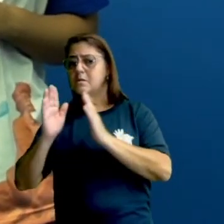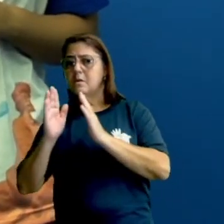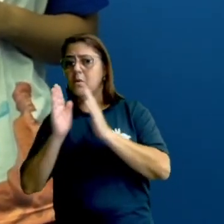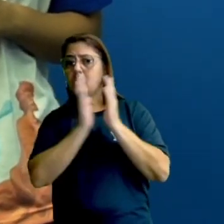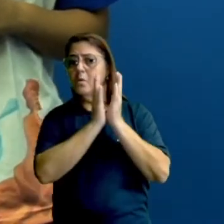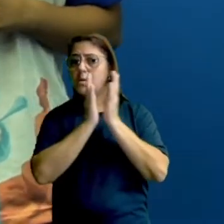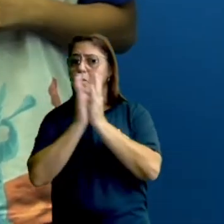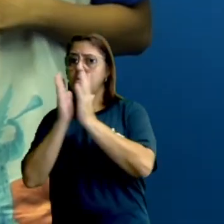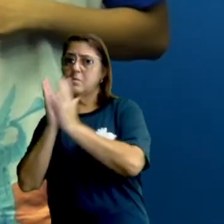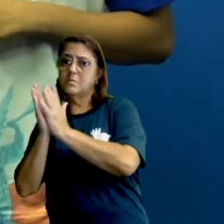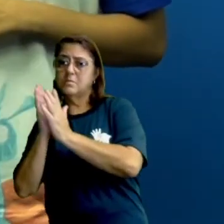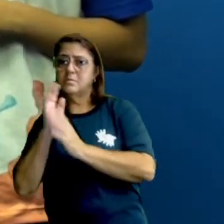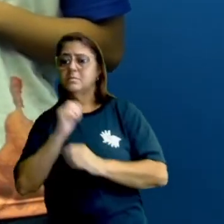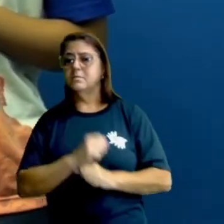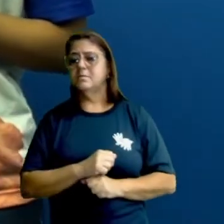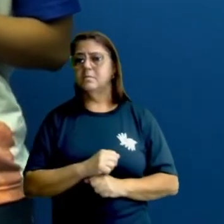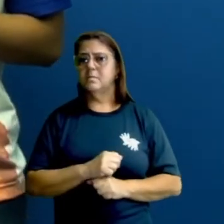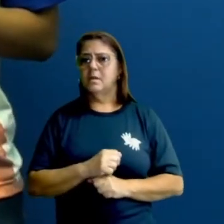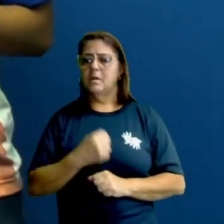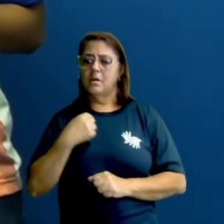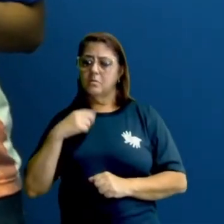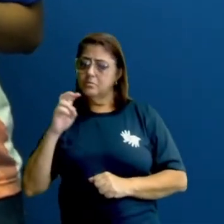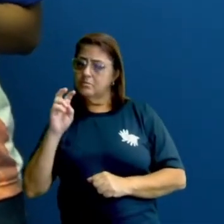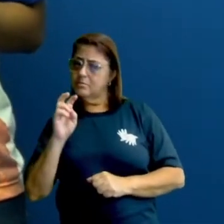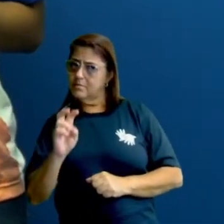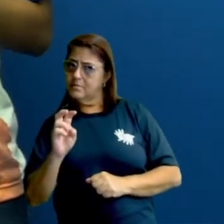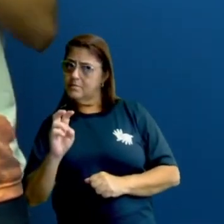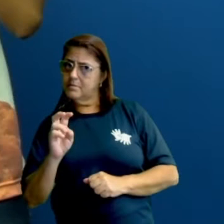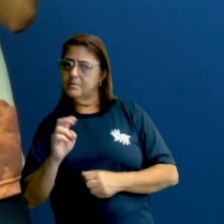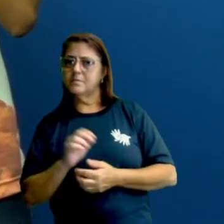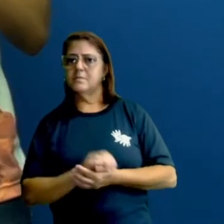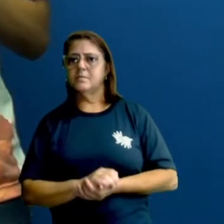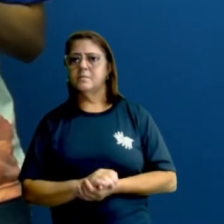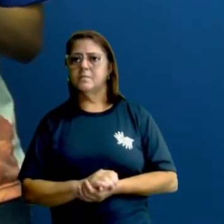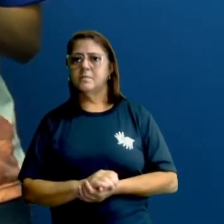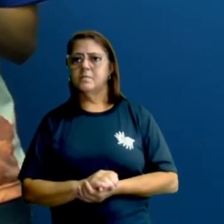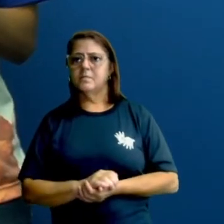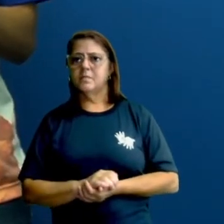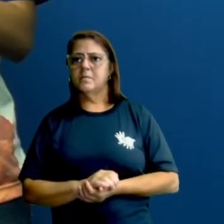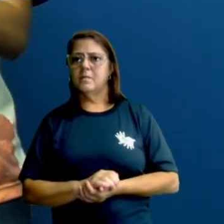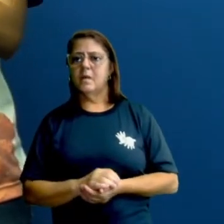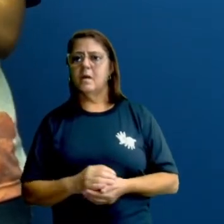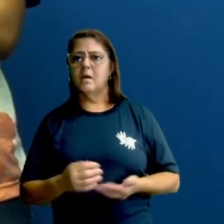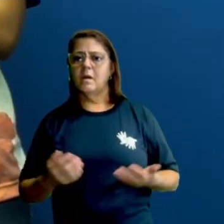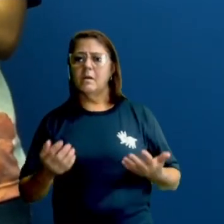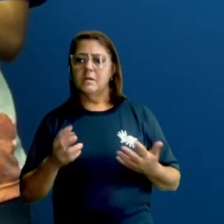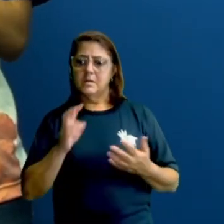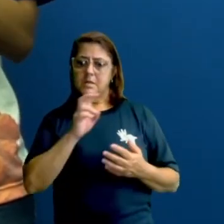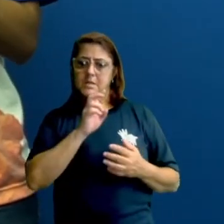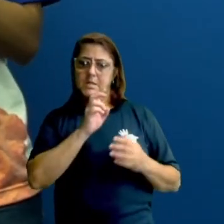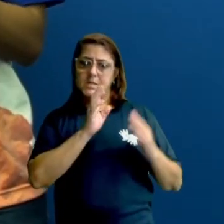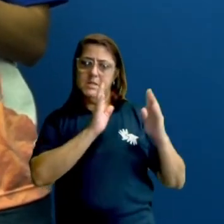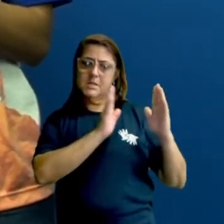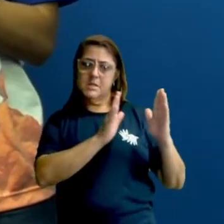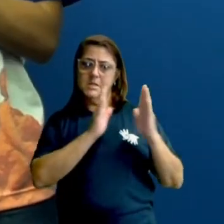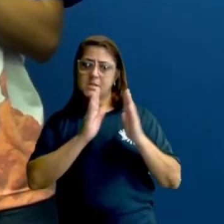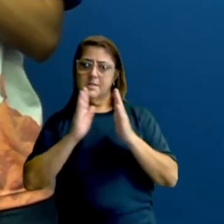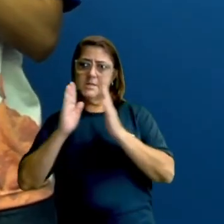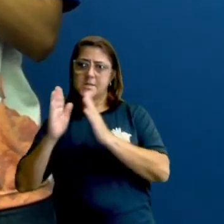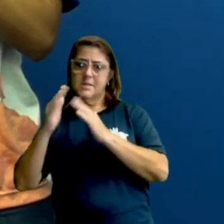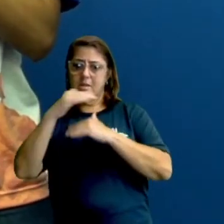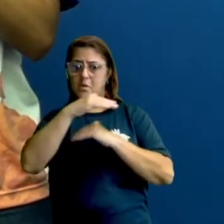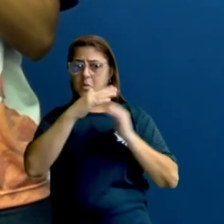só. Eu vou pegar o 5 e vou fazer 5 caixas, porque a gente sabe